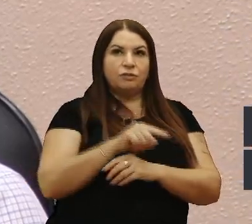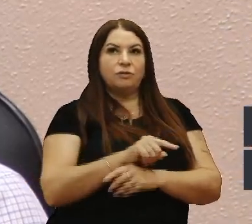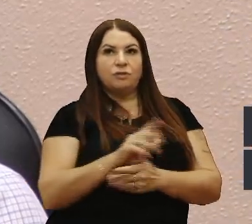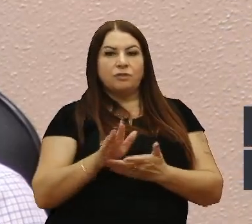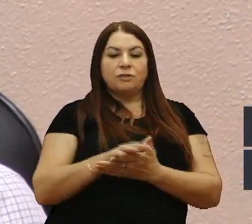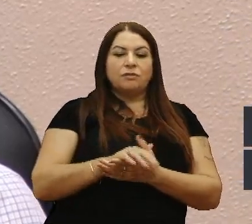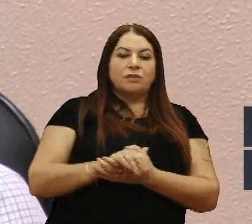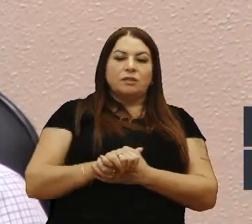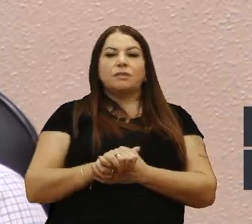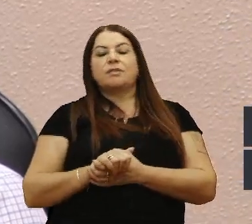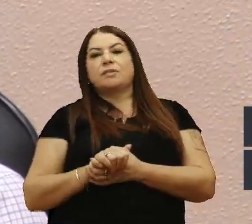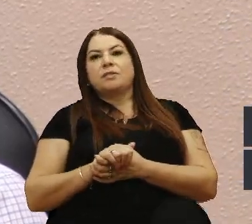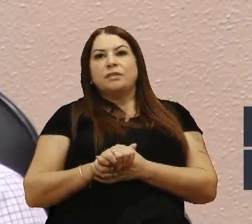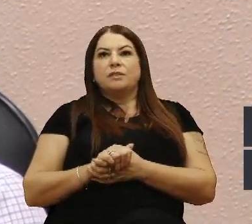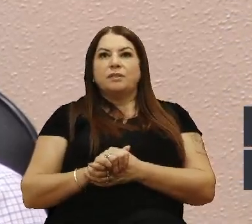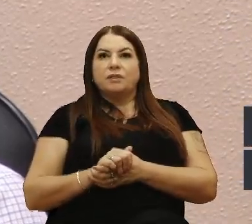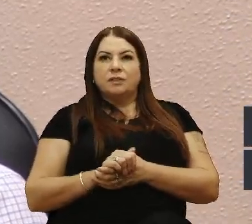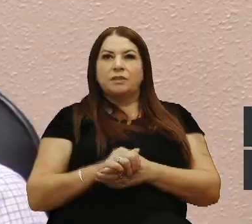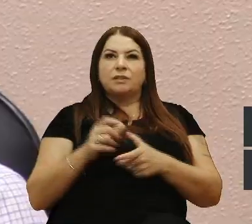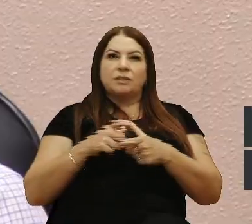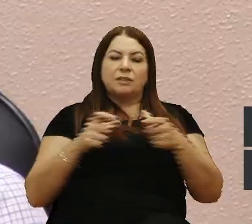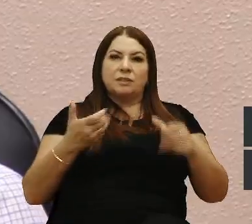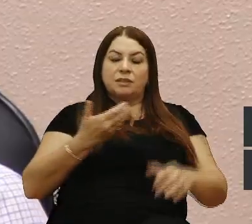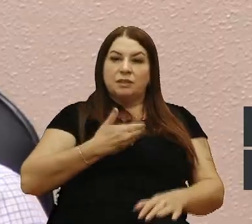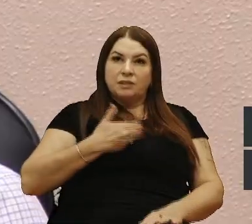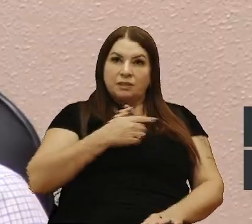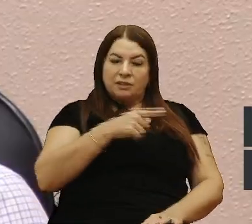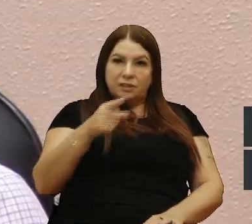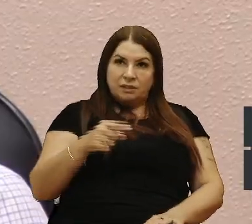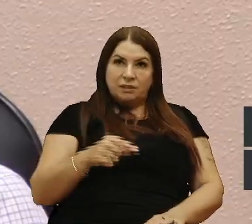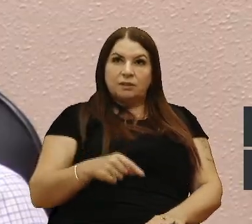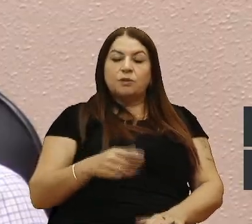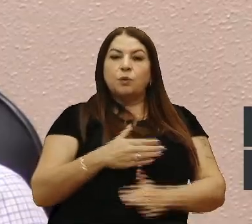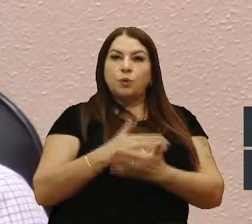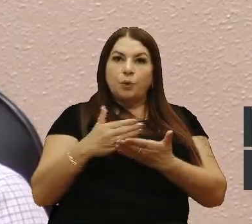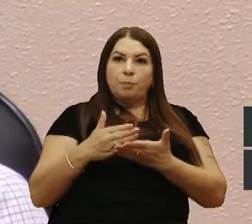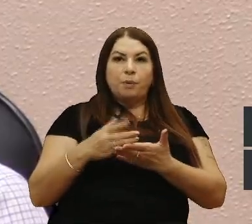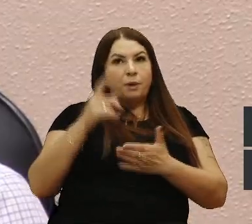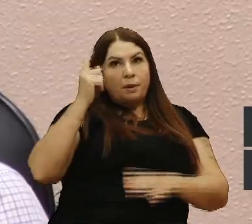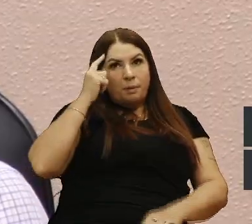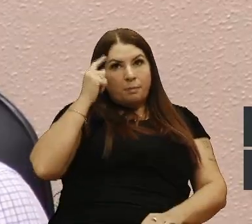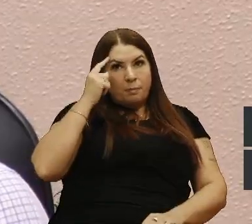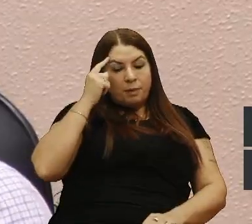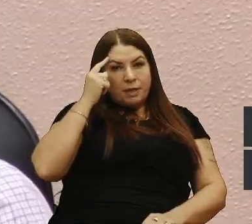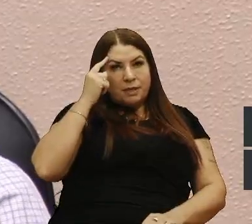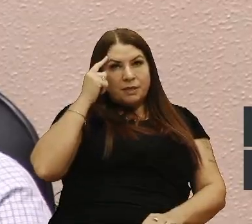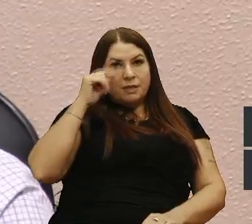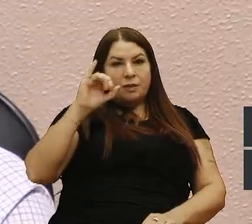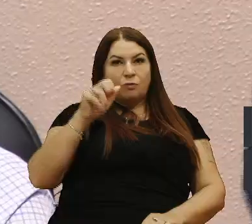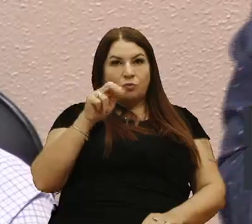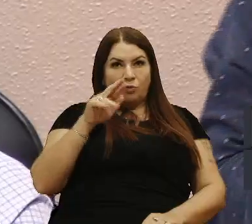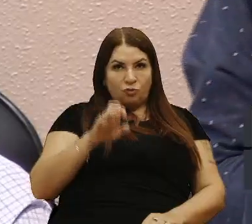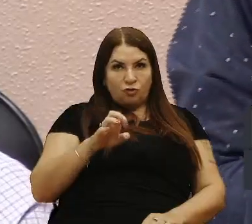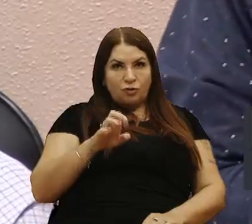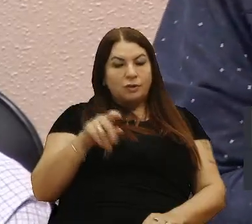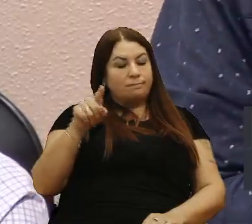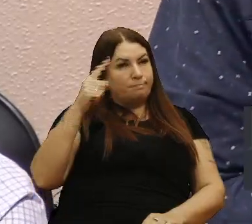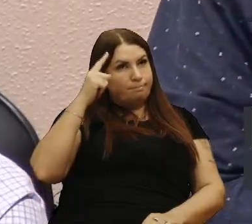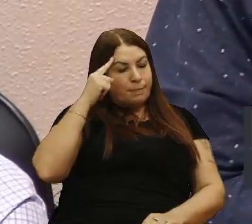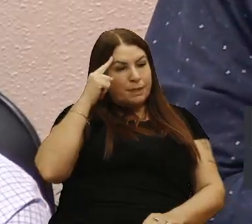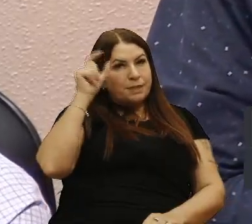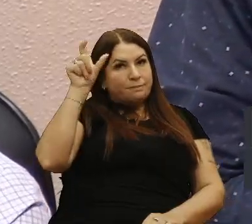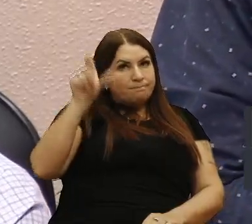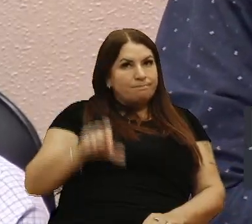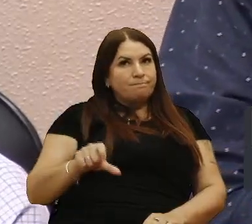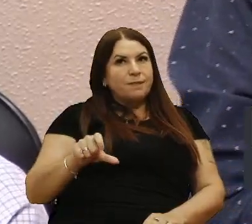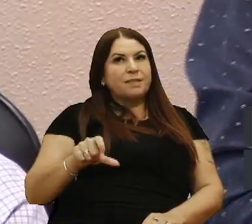de Vereadores. E aí, quando se fala num grande amigo aqui, que aí a gente começa a pensar, o Jorge Estrada. Pensa numa figura,